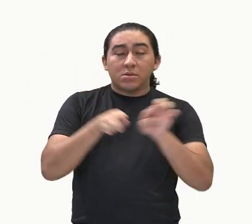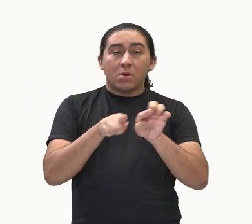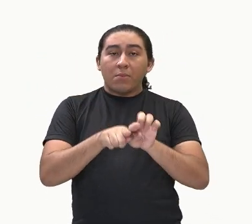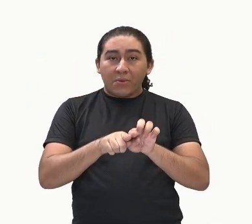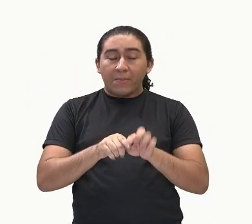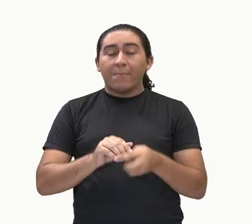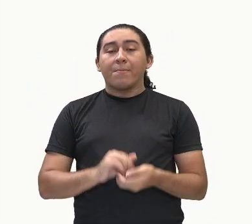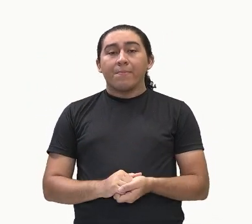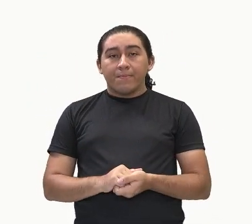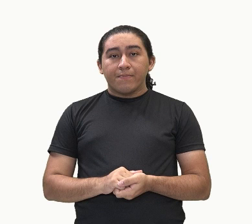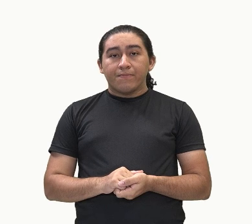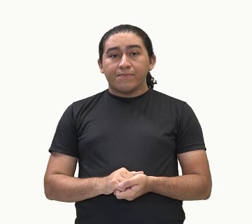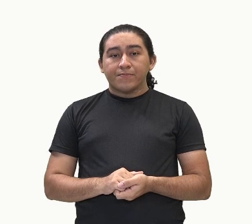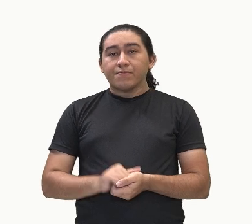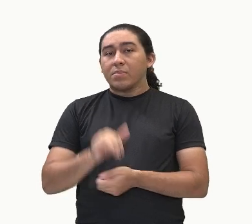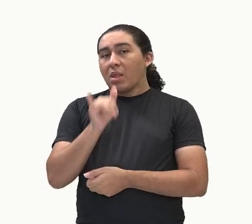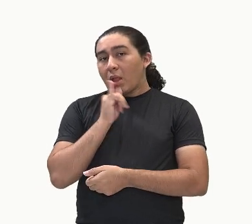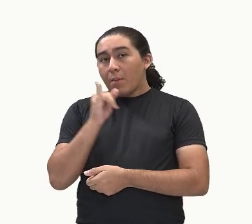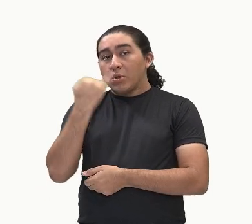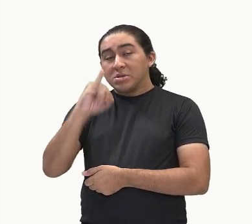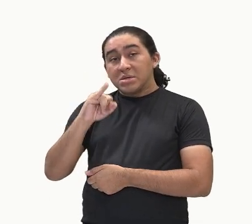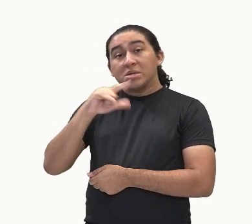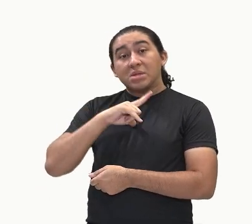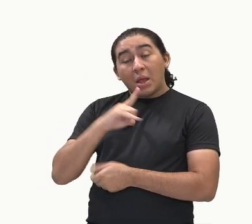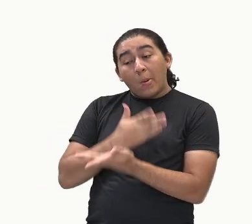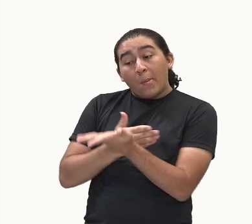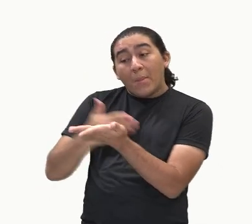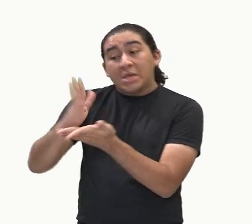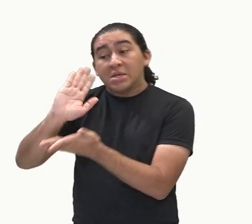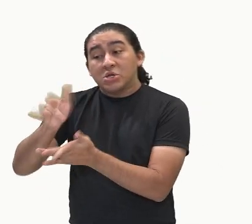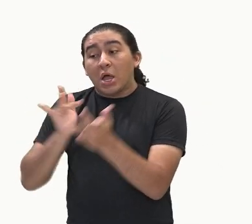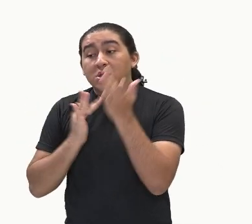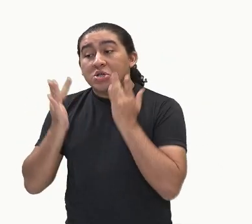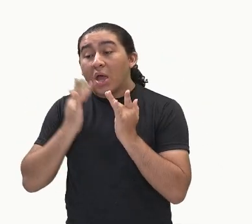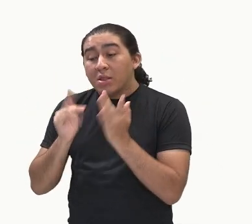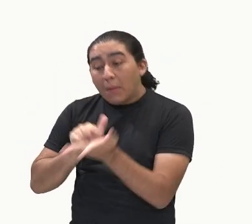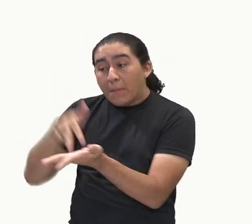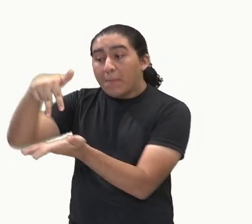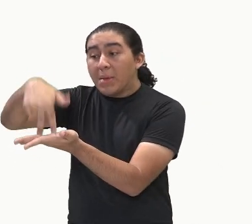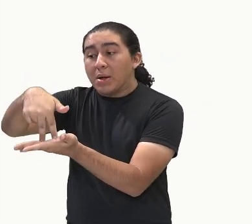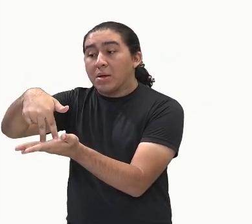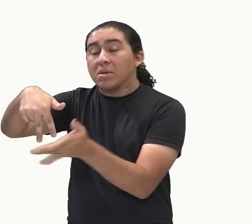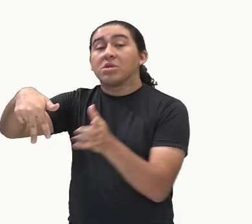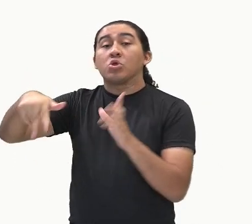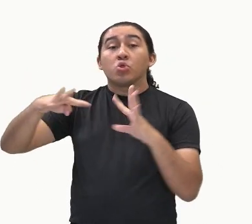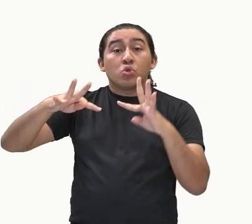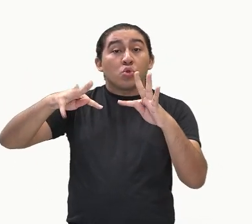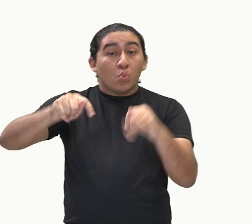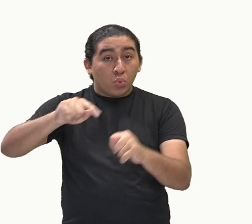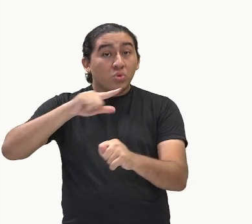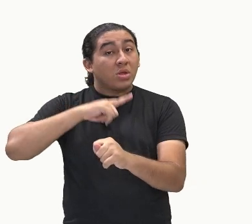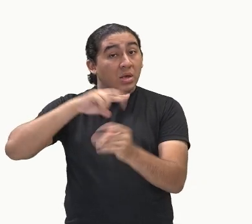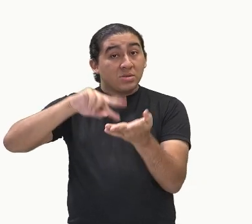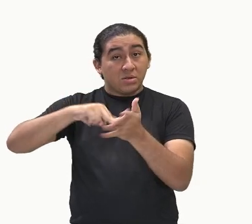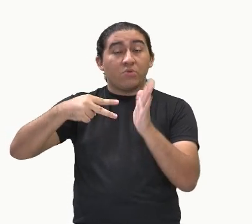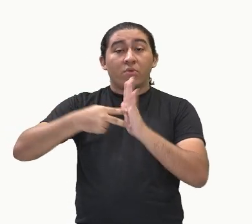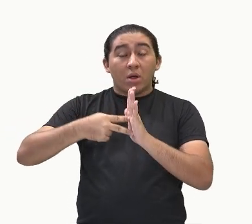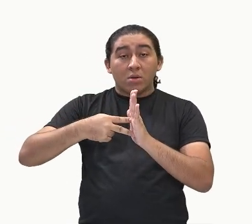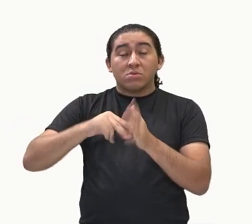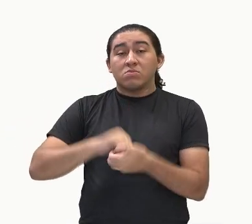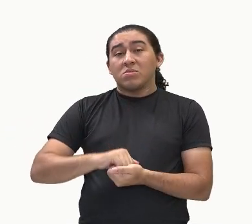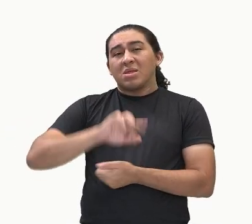o quê? Porque quando vai para a cena, tudo tem um significado, tudo tem uma intencionalidade. Não está